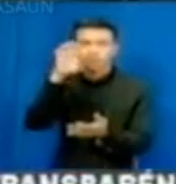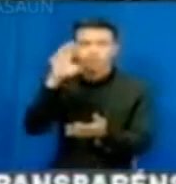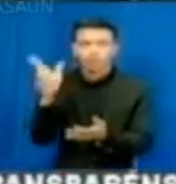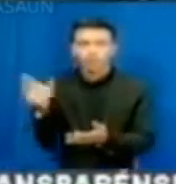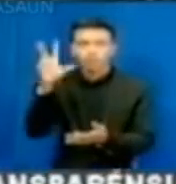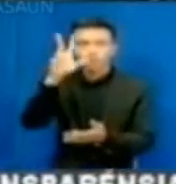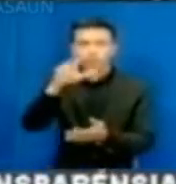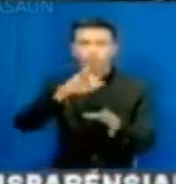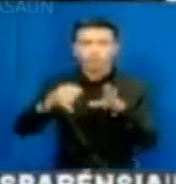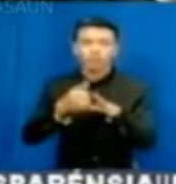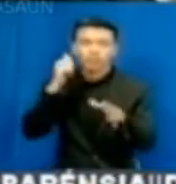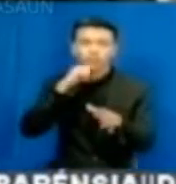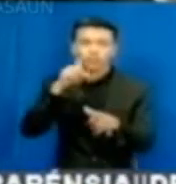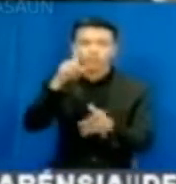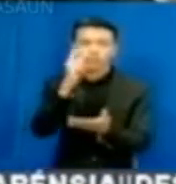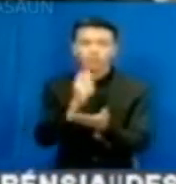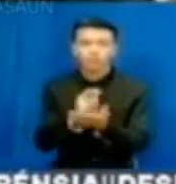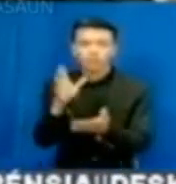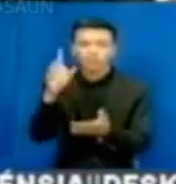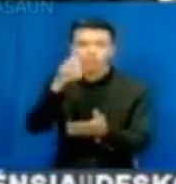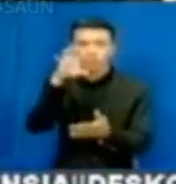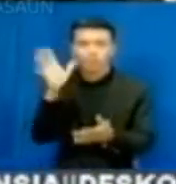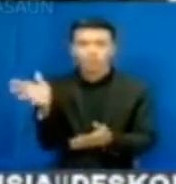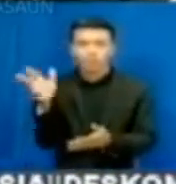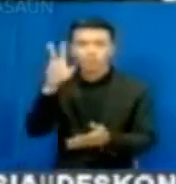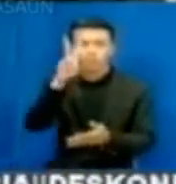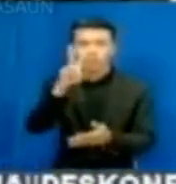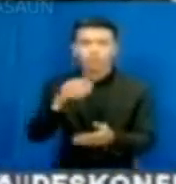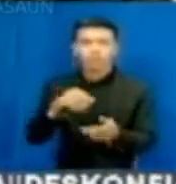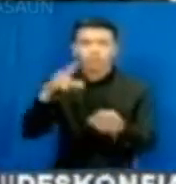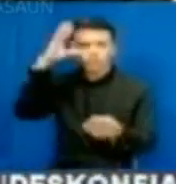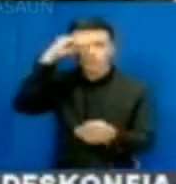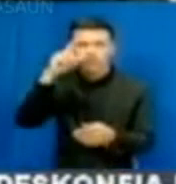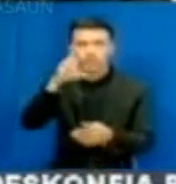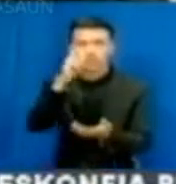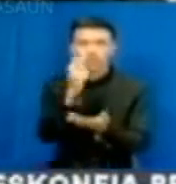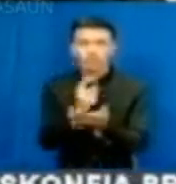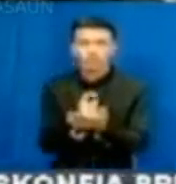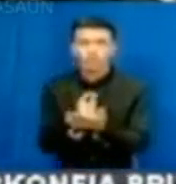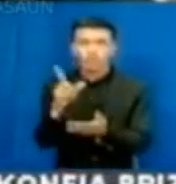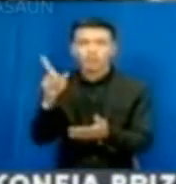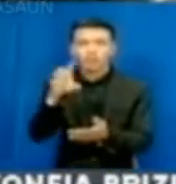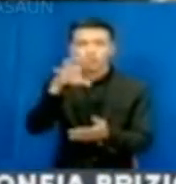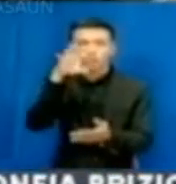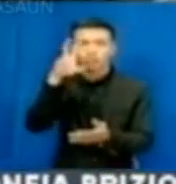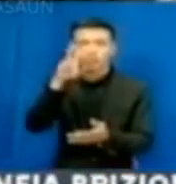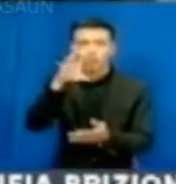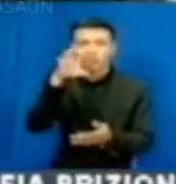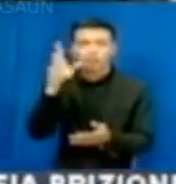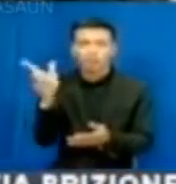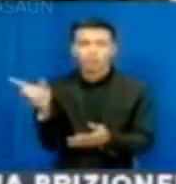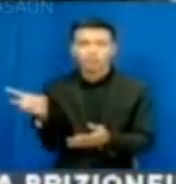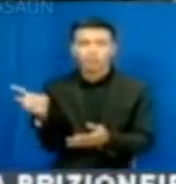Tolu, composto se feto Atus Ida Limanulu Racing Rua, Mane Rihun Ida Atus Rua Hitunulu Racing Ida, Nona em